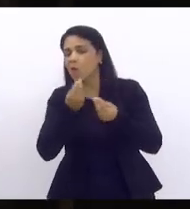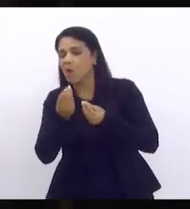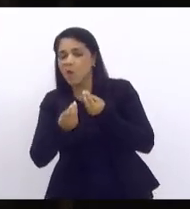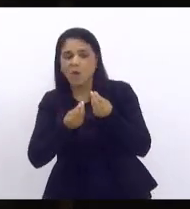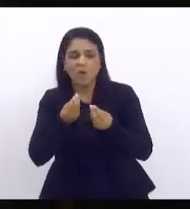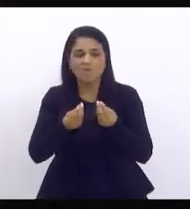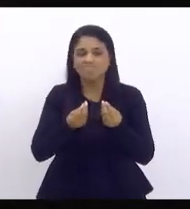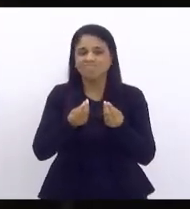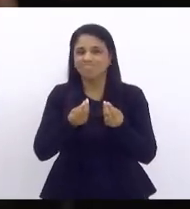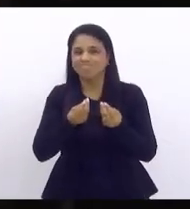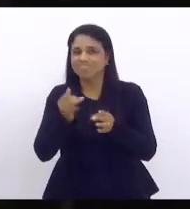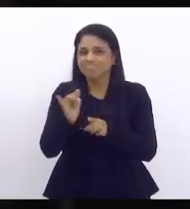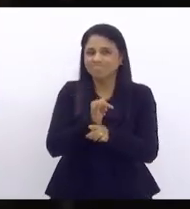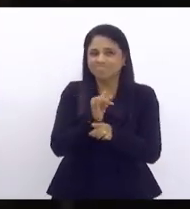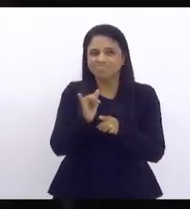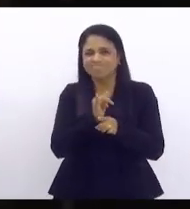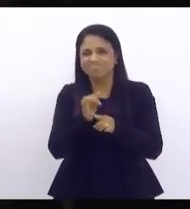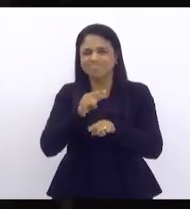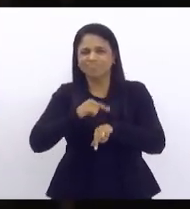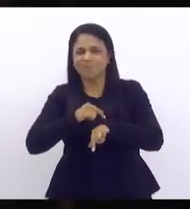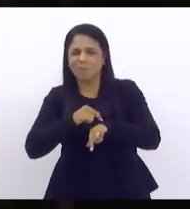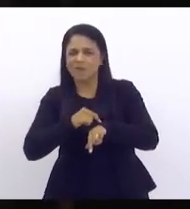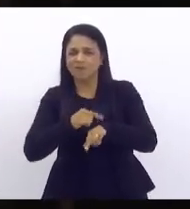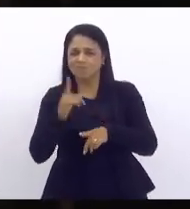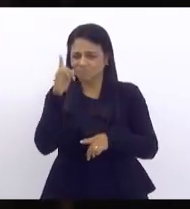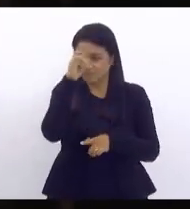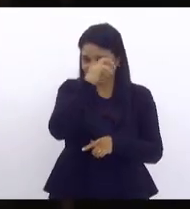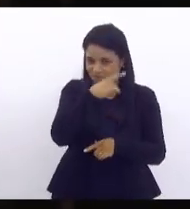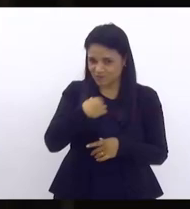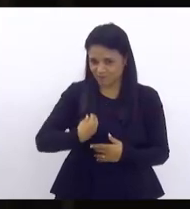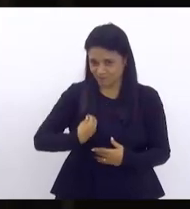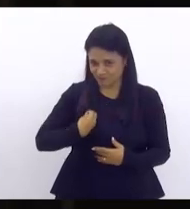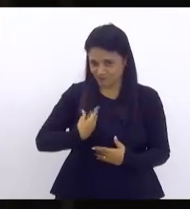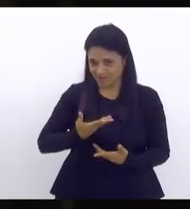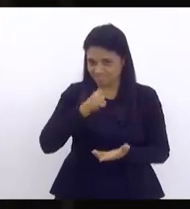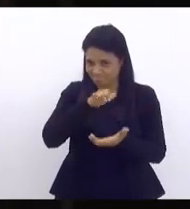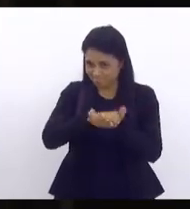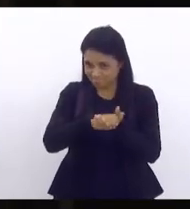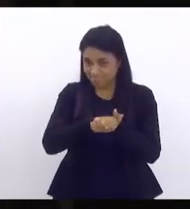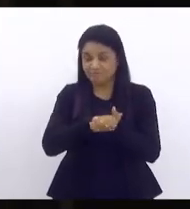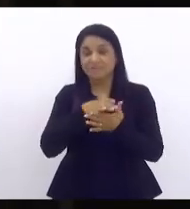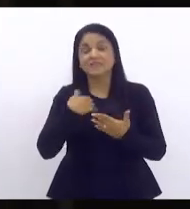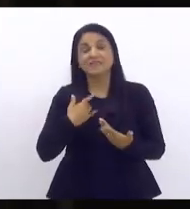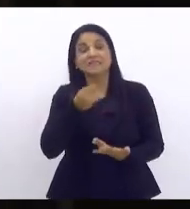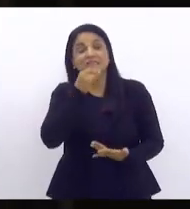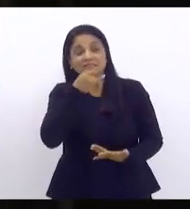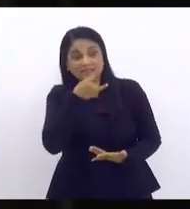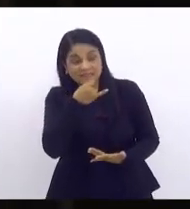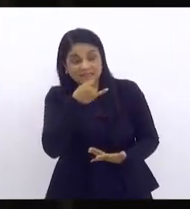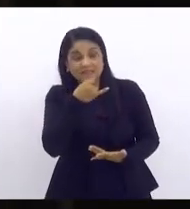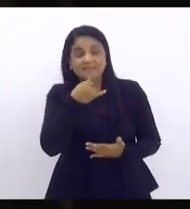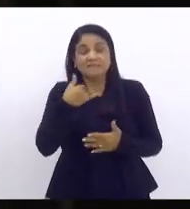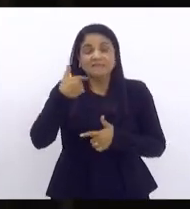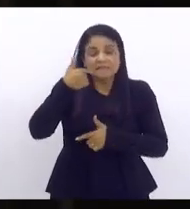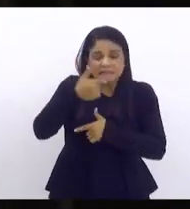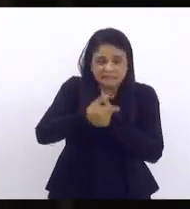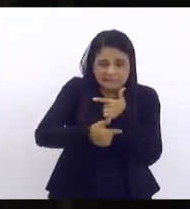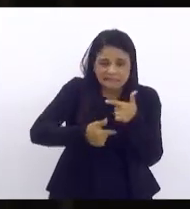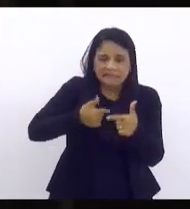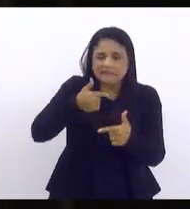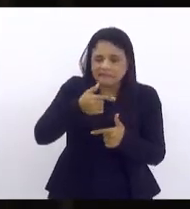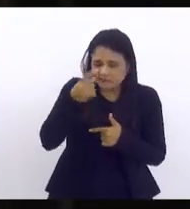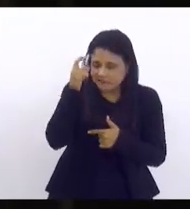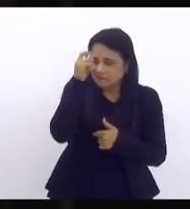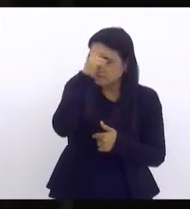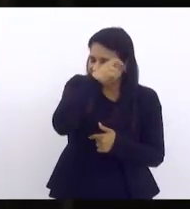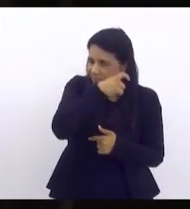certas situações na nossa vida. Infelizmente, nós passamos por grandes